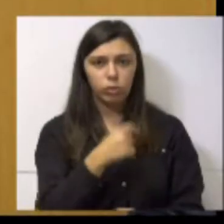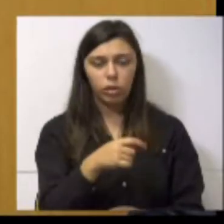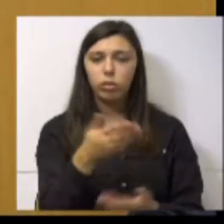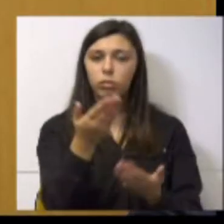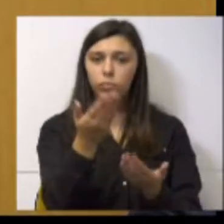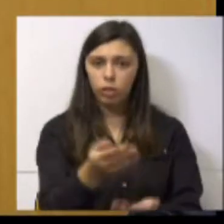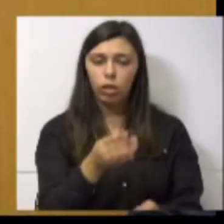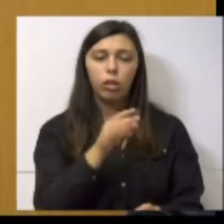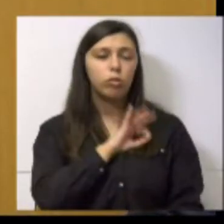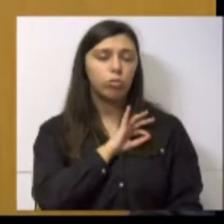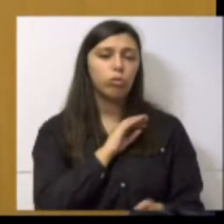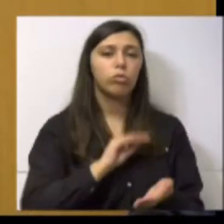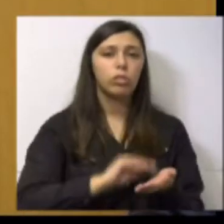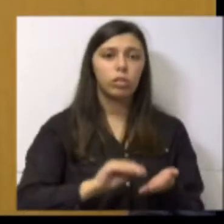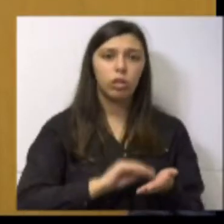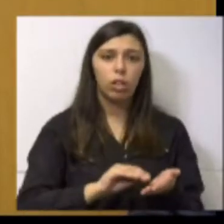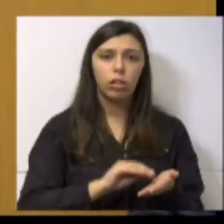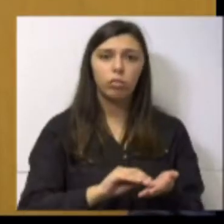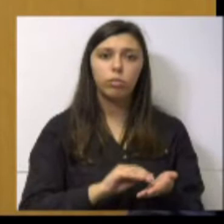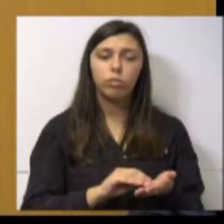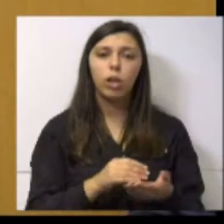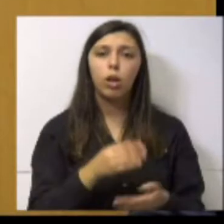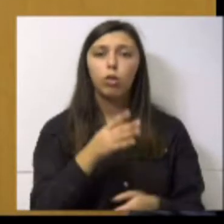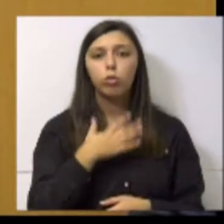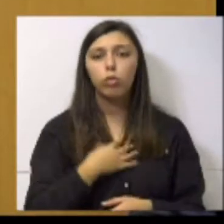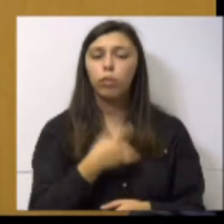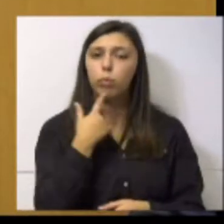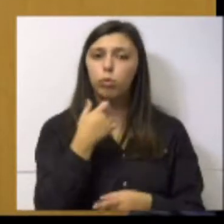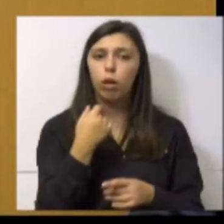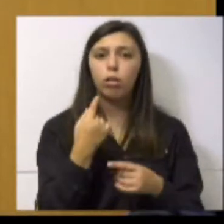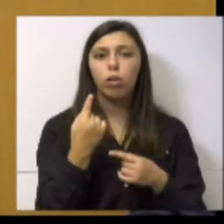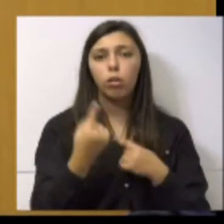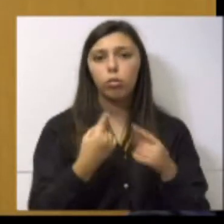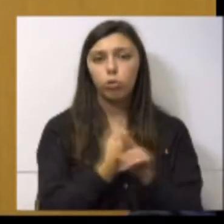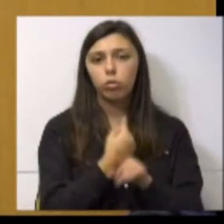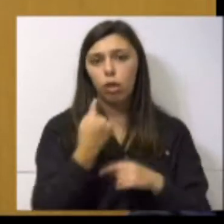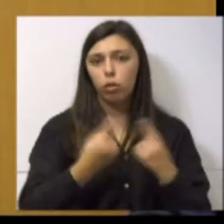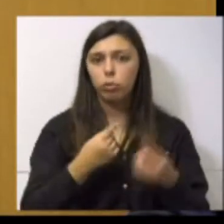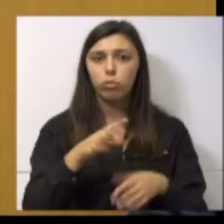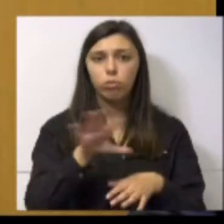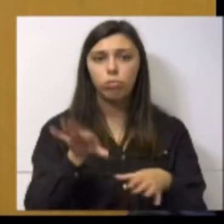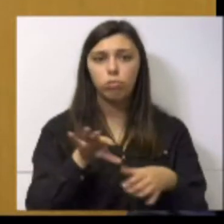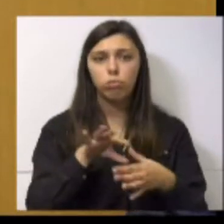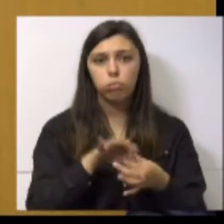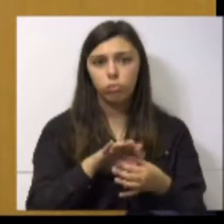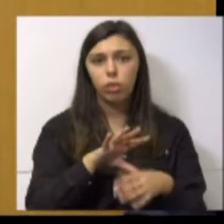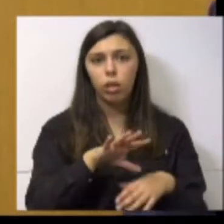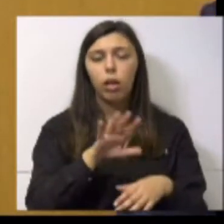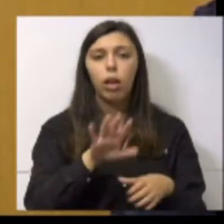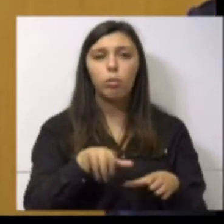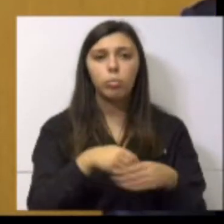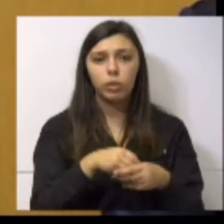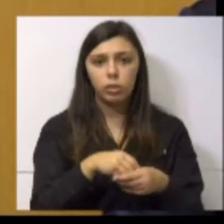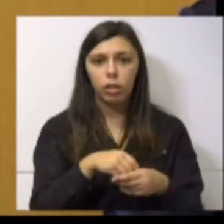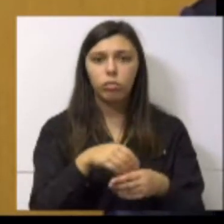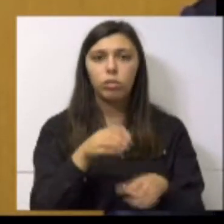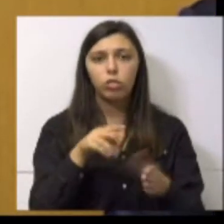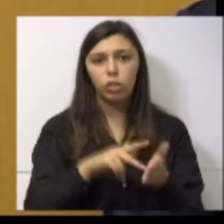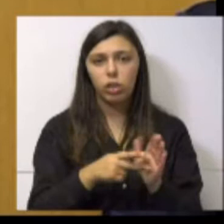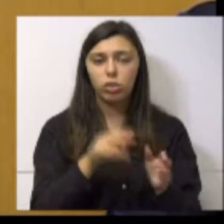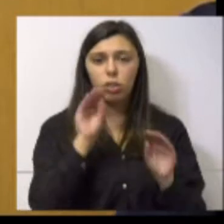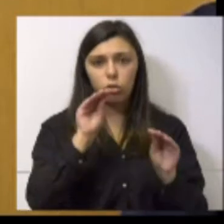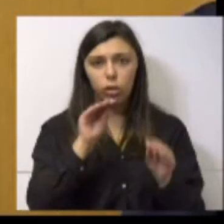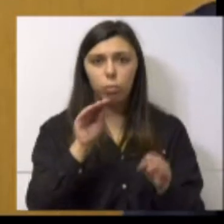excelentíssimo Sr. Secretário. Gostaria de lhe colocar algumas questões que têm que ver com a implementação da Estratégia Nacional de Educação para a Cidadania e que